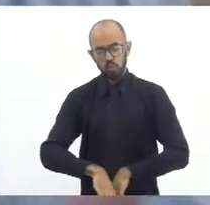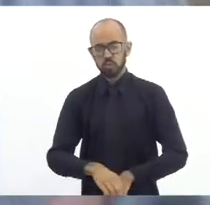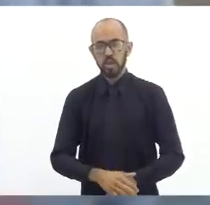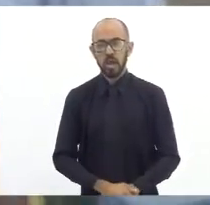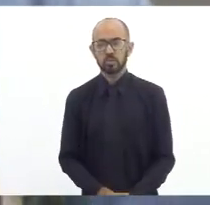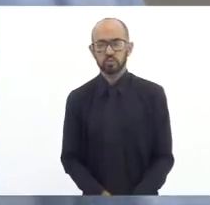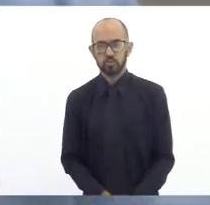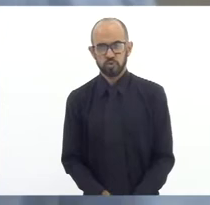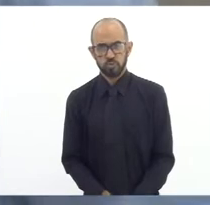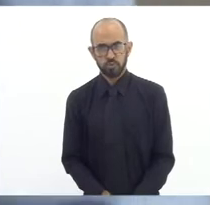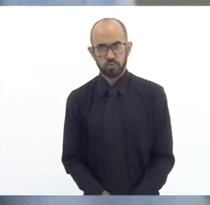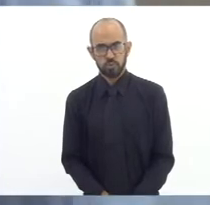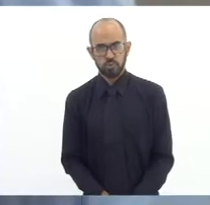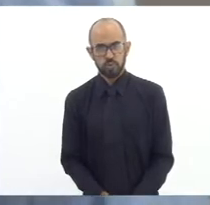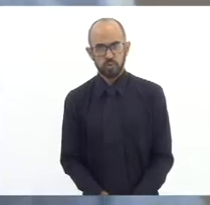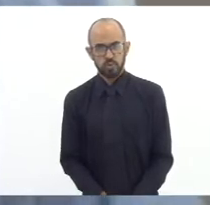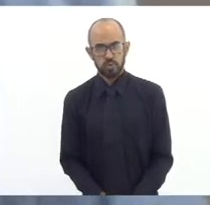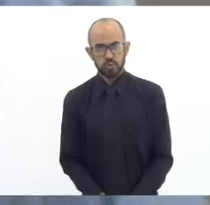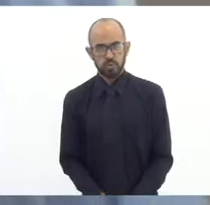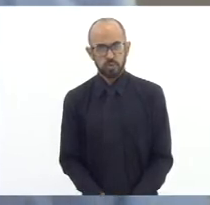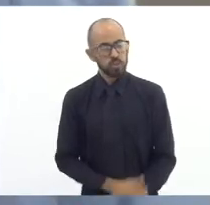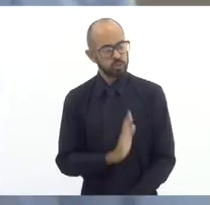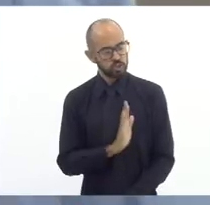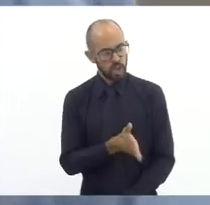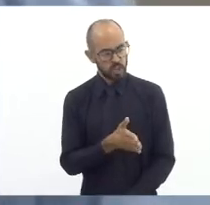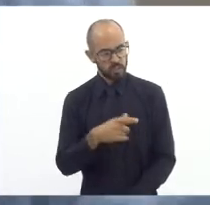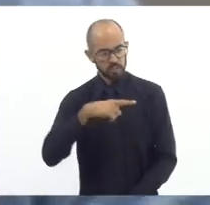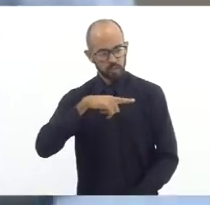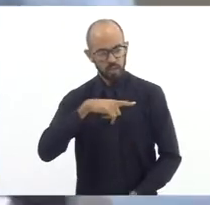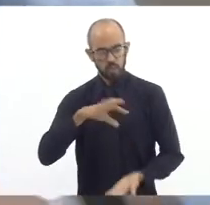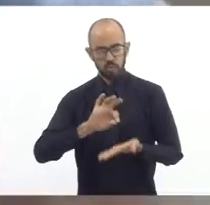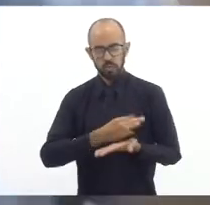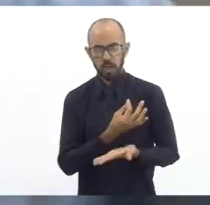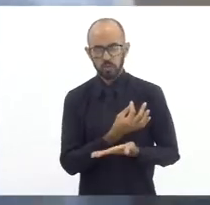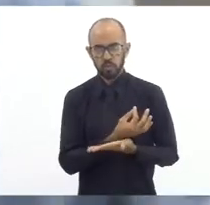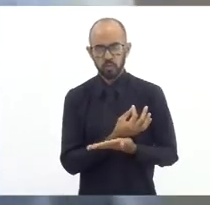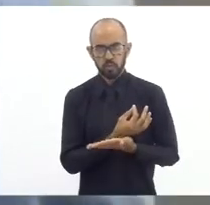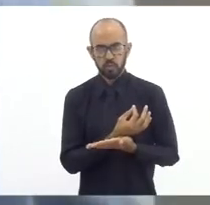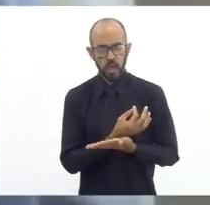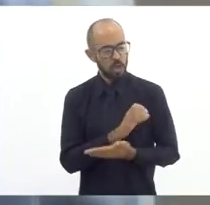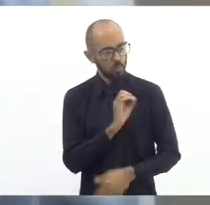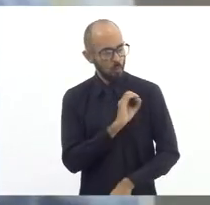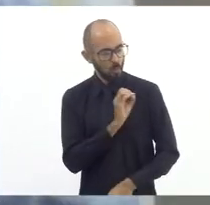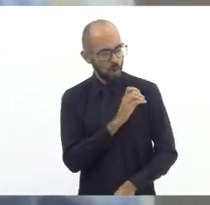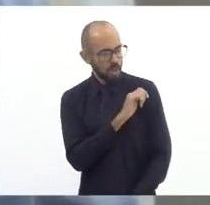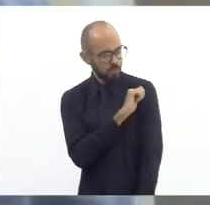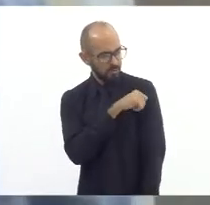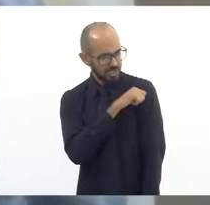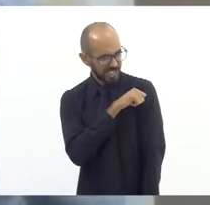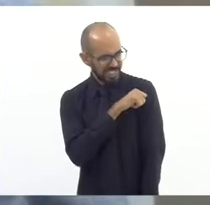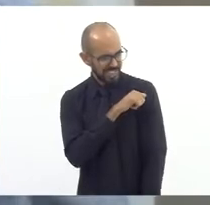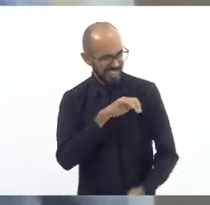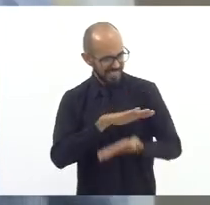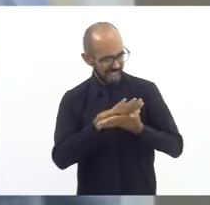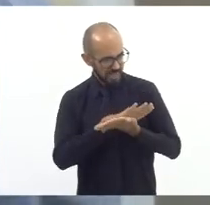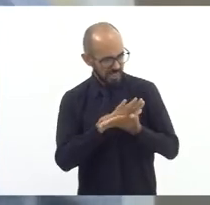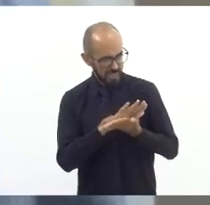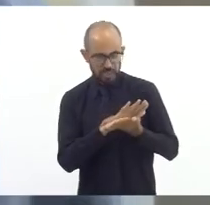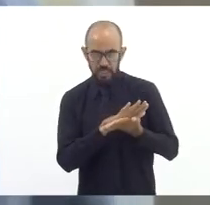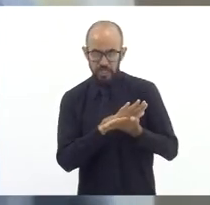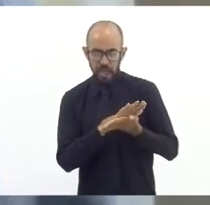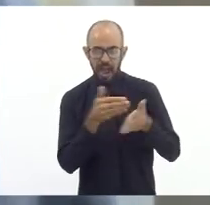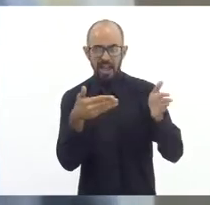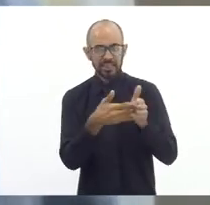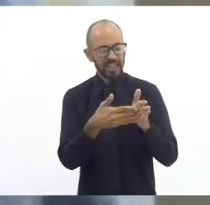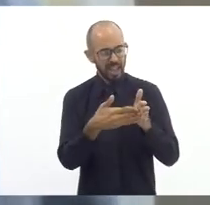que fiscalizavam e atuavam. E aí fica sem ninguém fiscalizar nada, até vir o